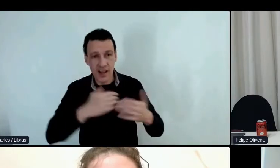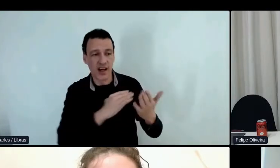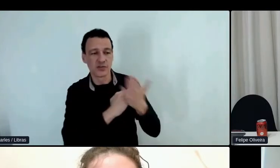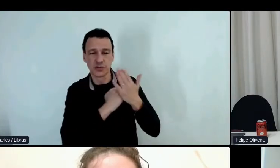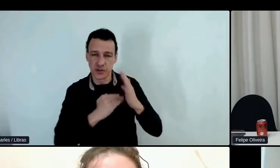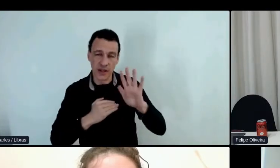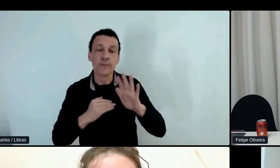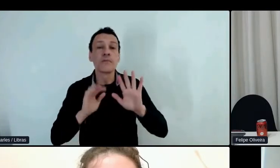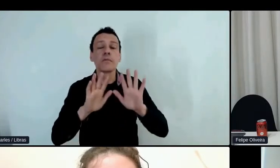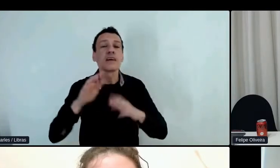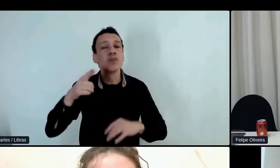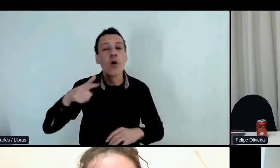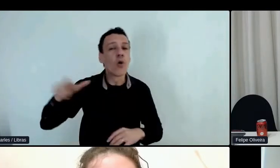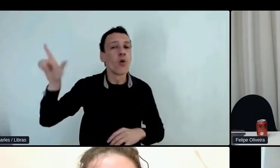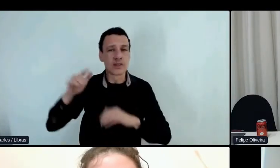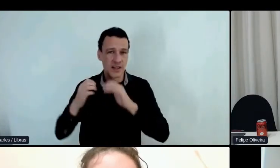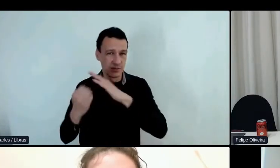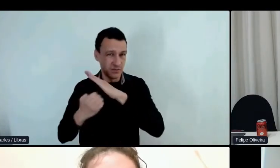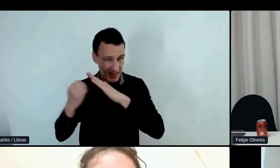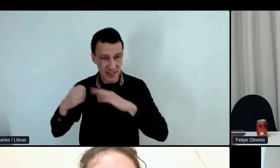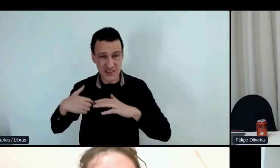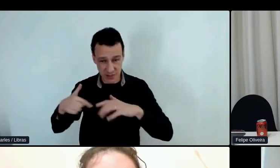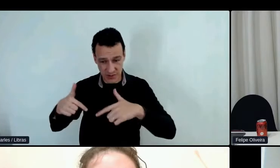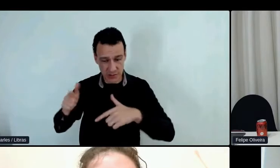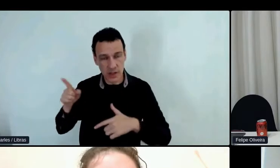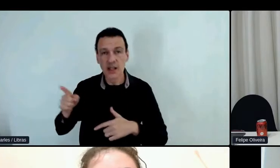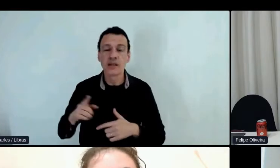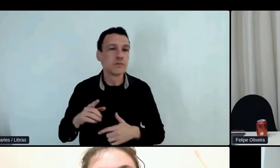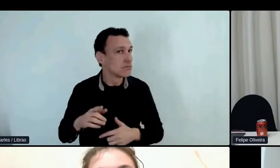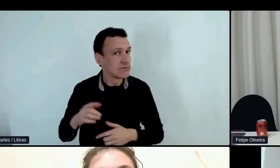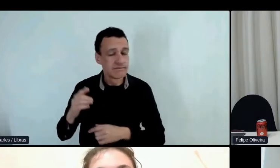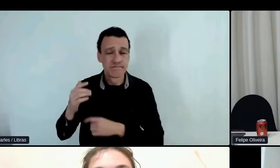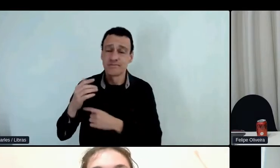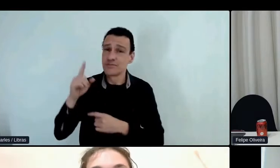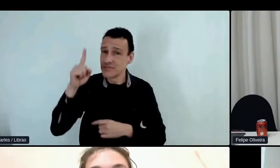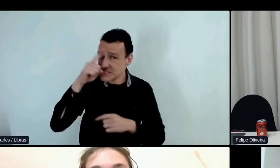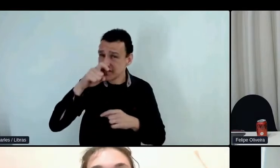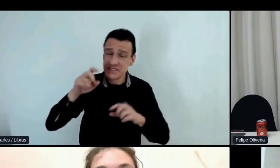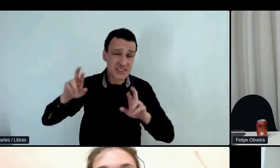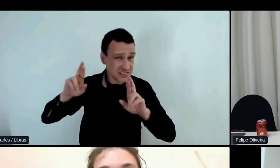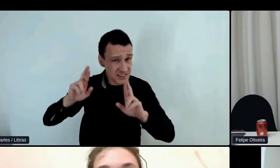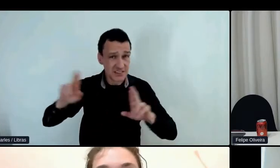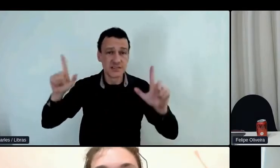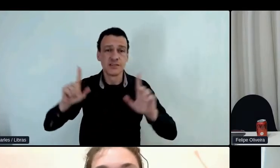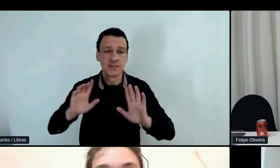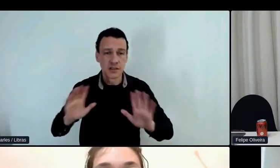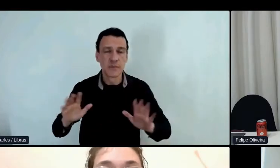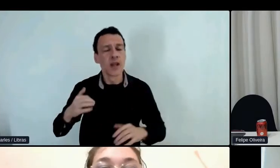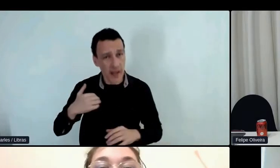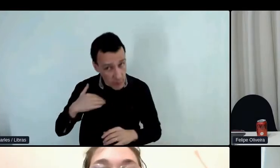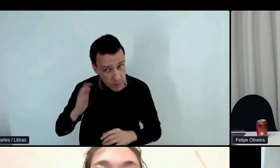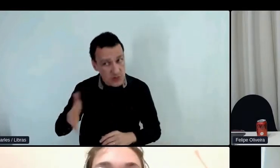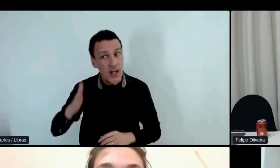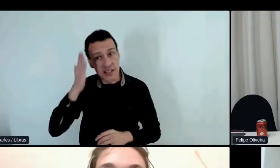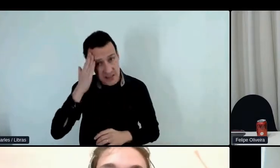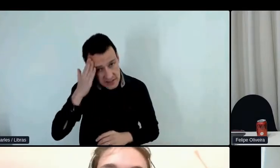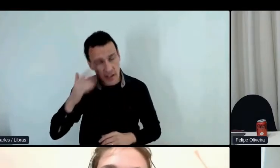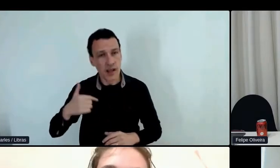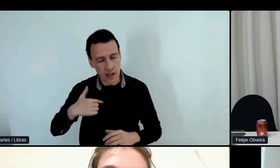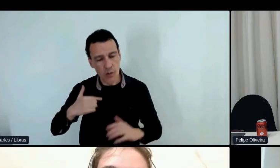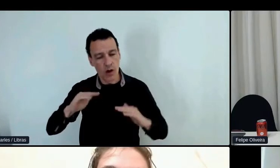verbalizar, e hoje eu tenho todo uma equipe que me ampara isso dentro do